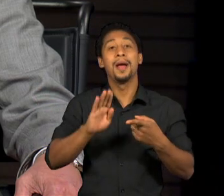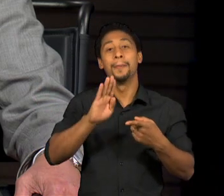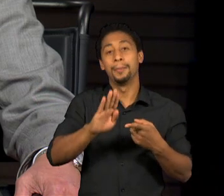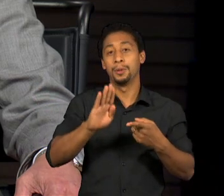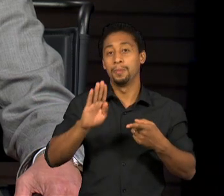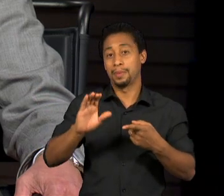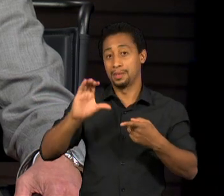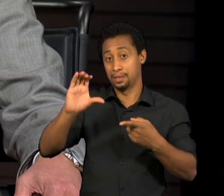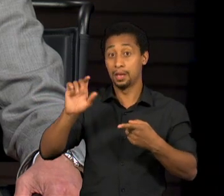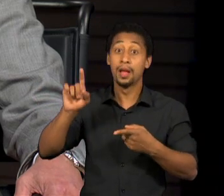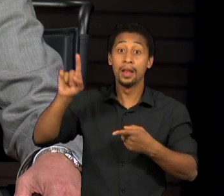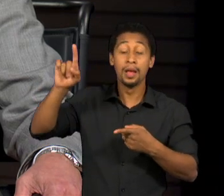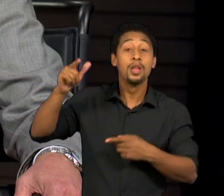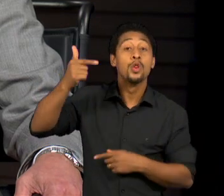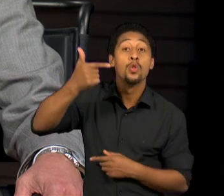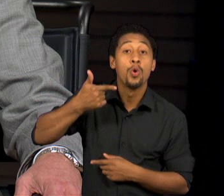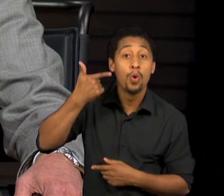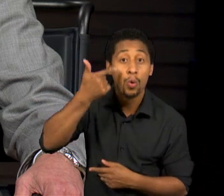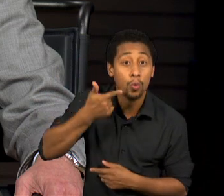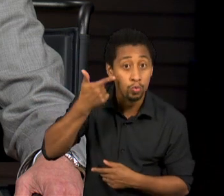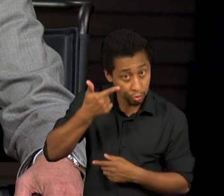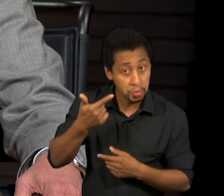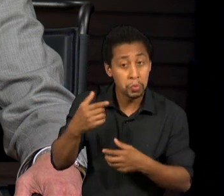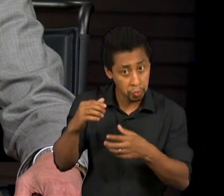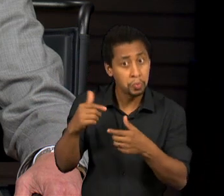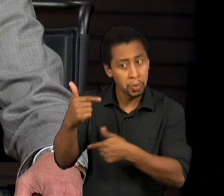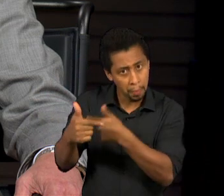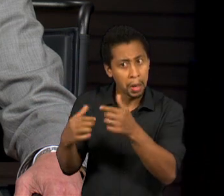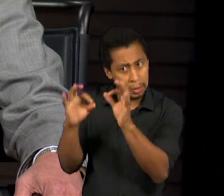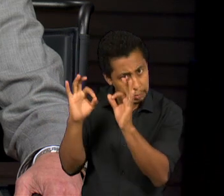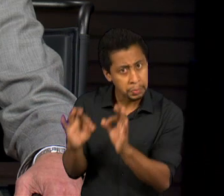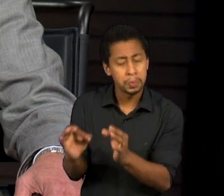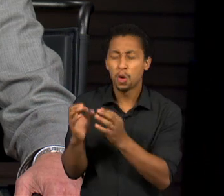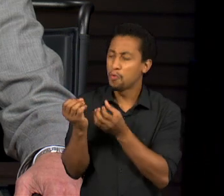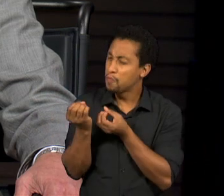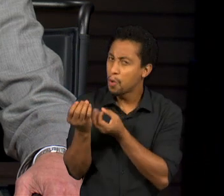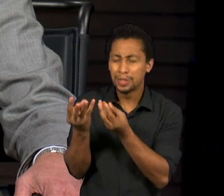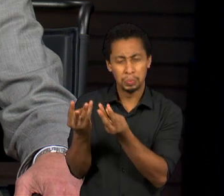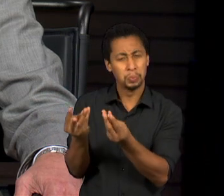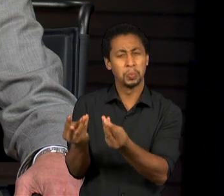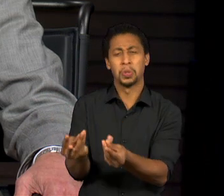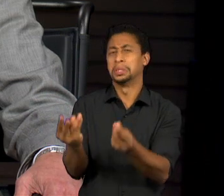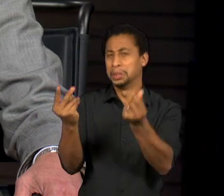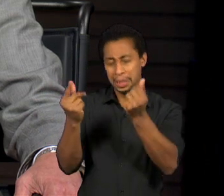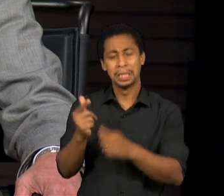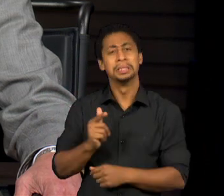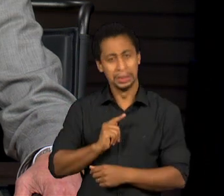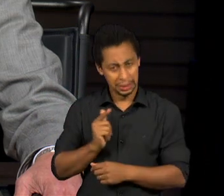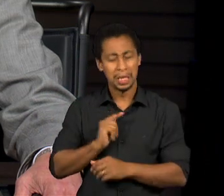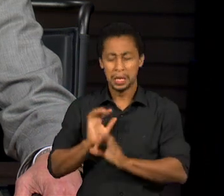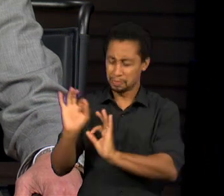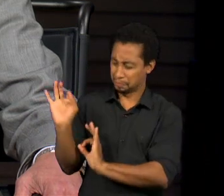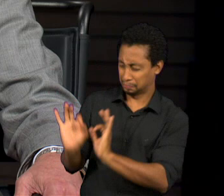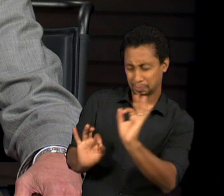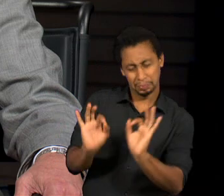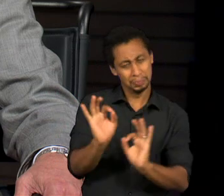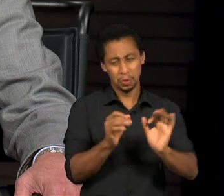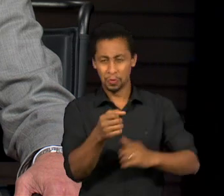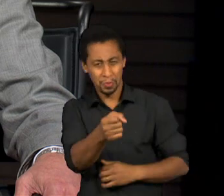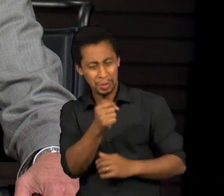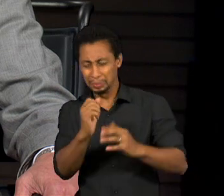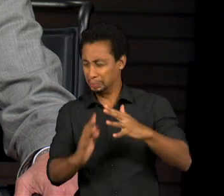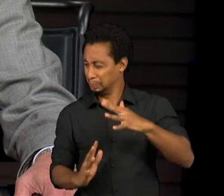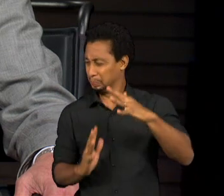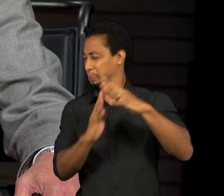nós temos emissoras públicas que cuidam da informação com muita qualidade, que informam, fazem um jornalismo de ponta.